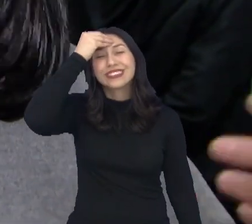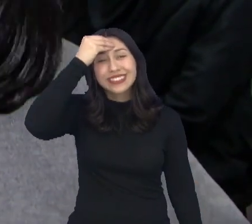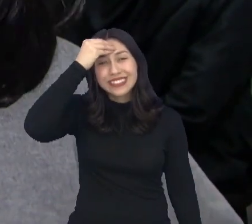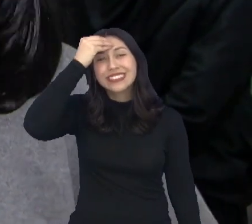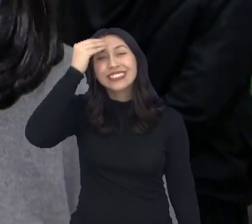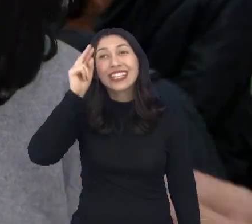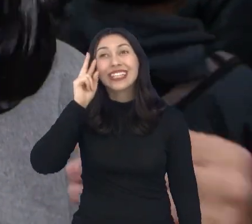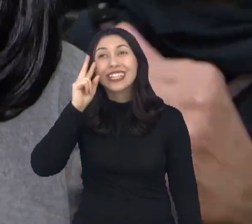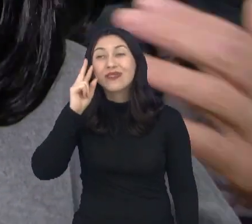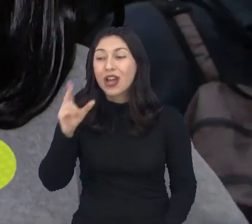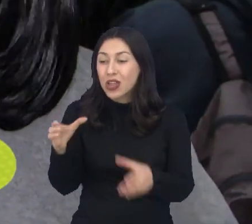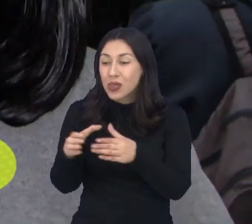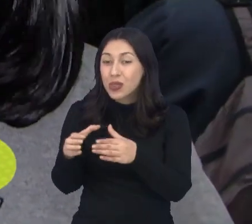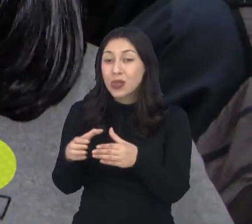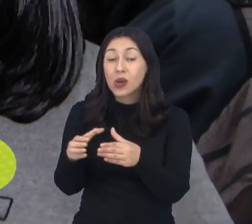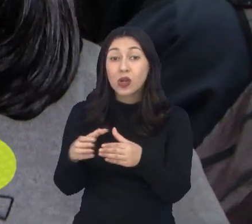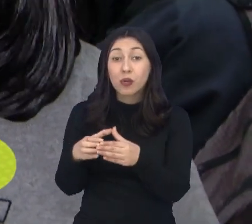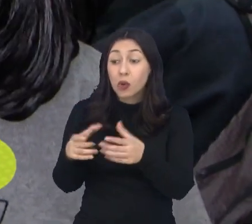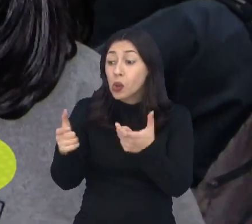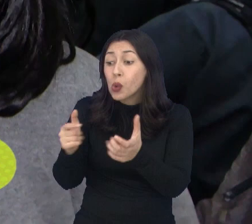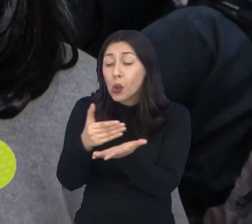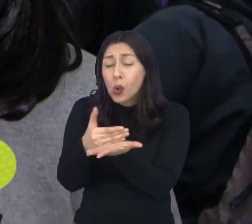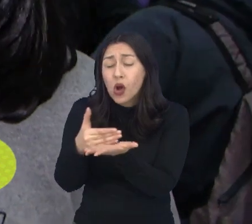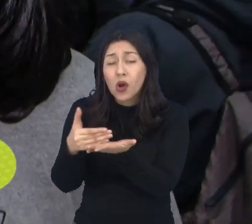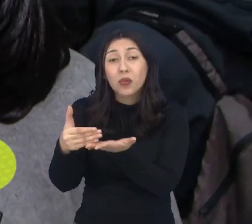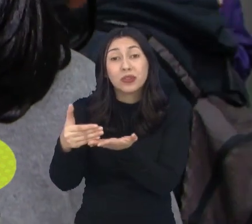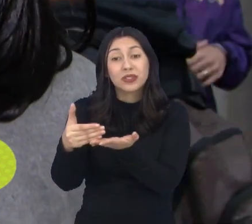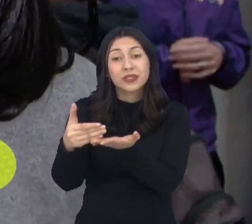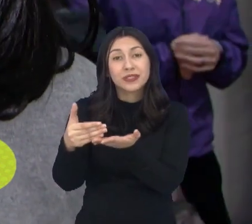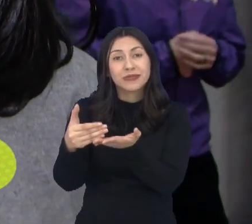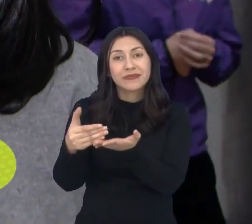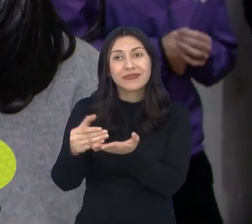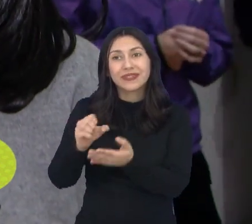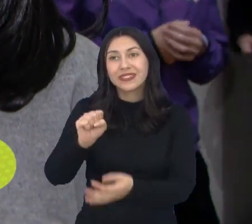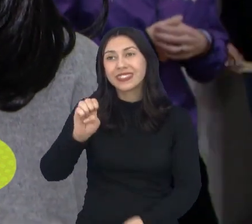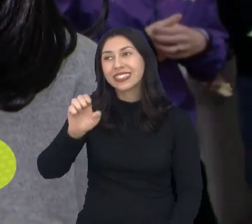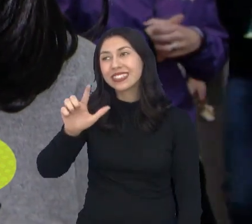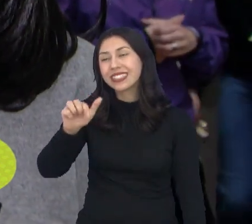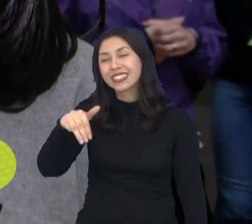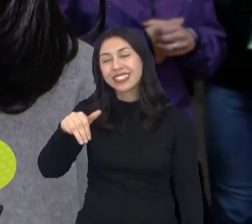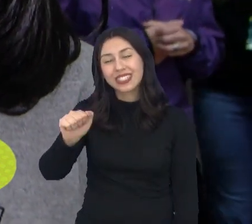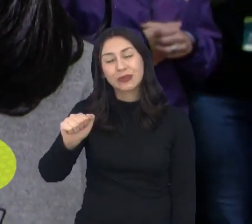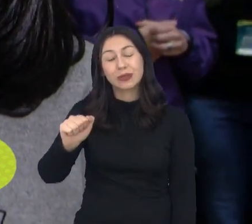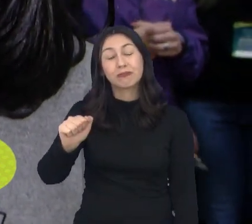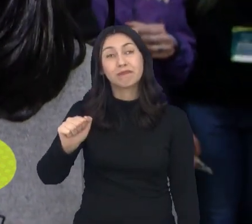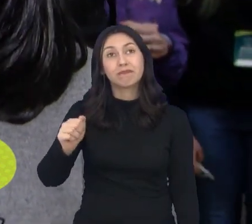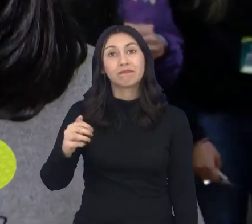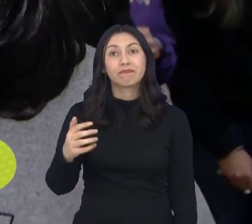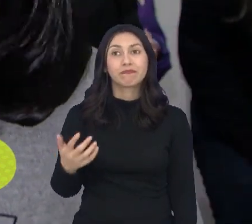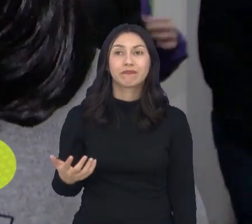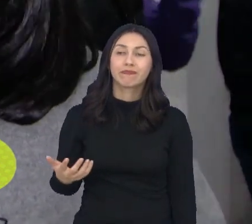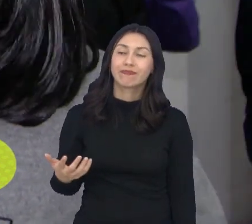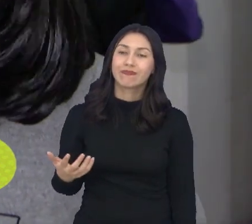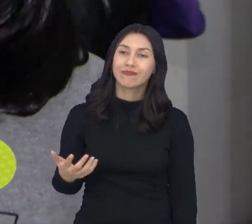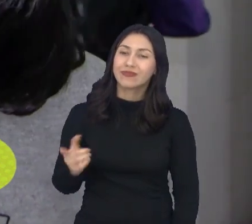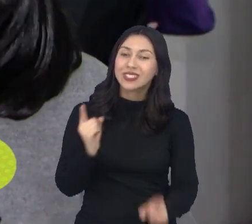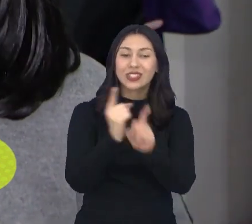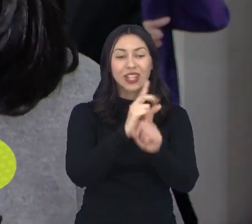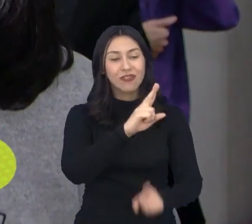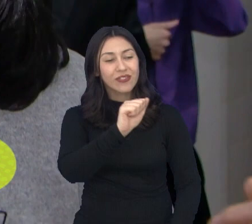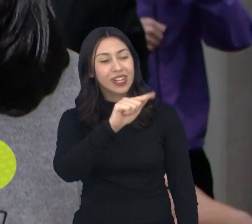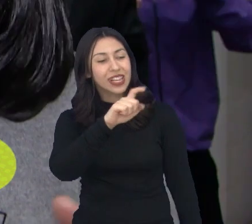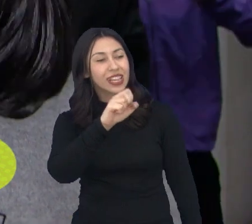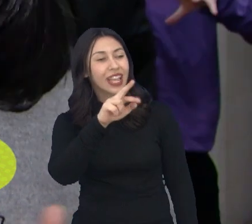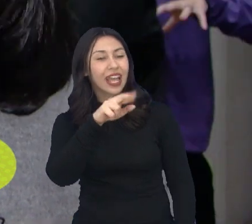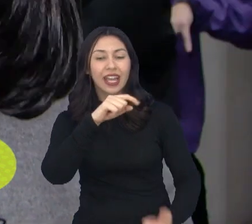época do Raio de Sol, onde a gente, tudo começou, né? E com a Selma Profício. Aí encontrar a Valéria, a